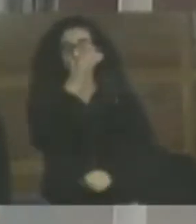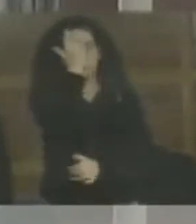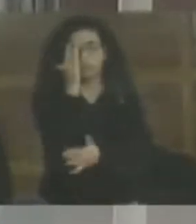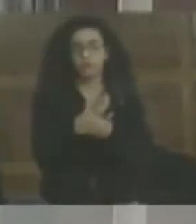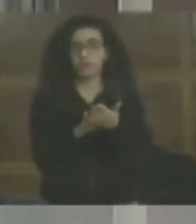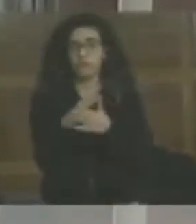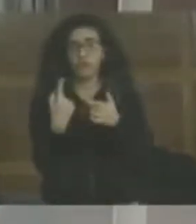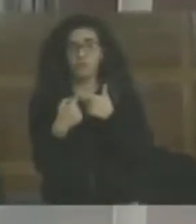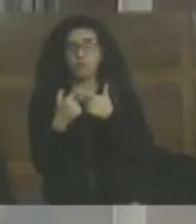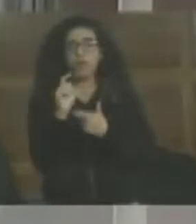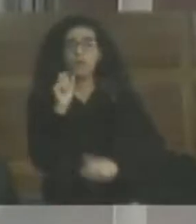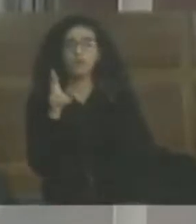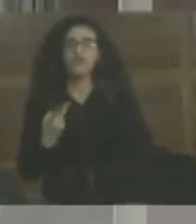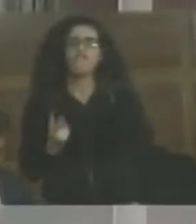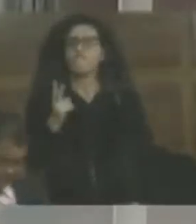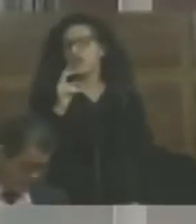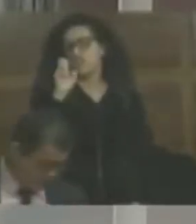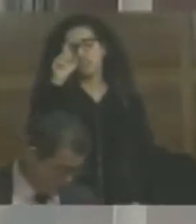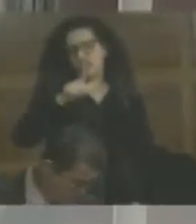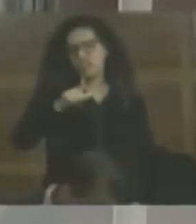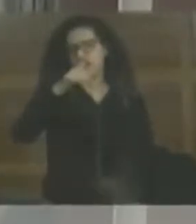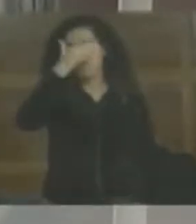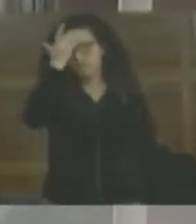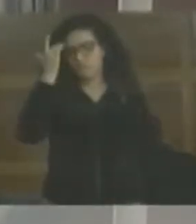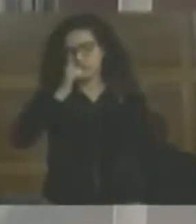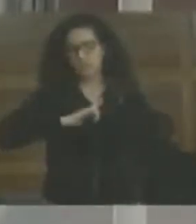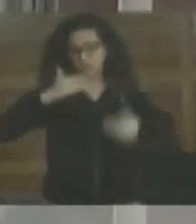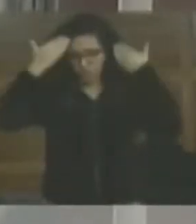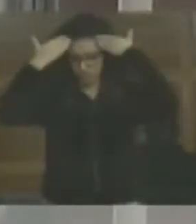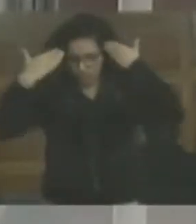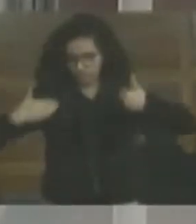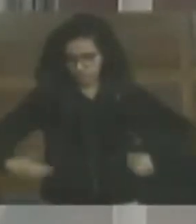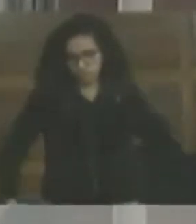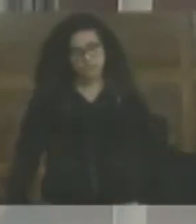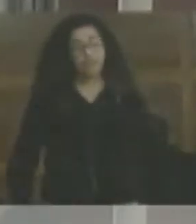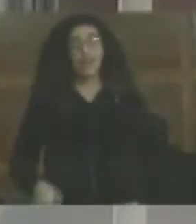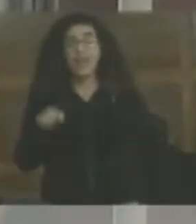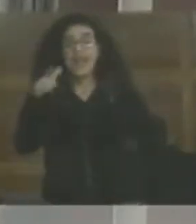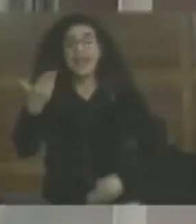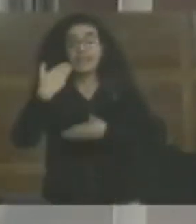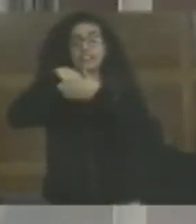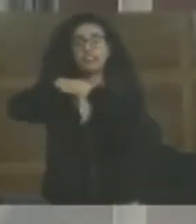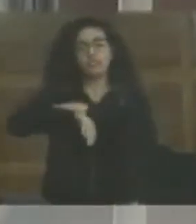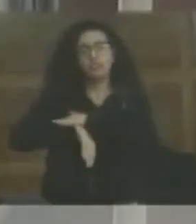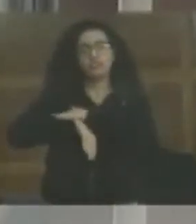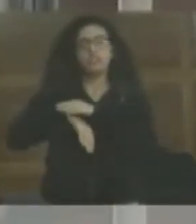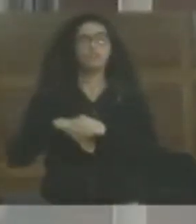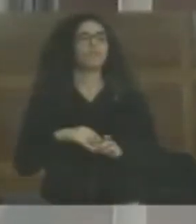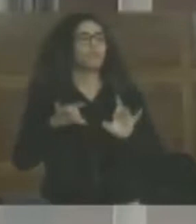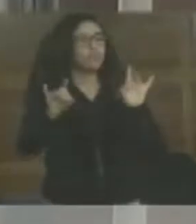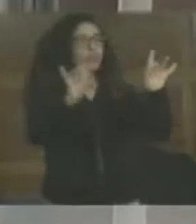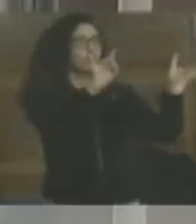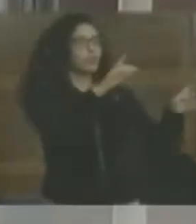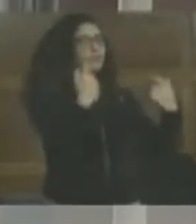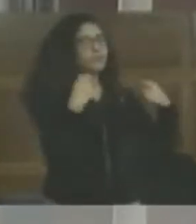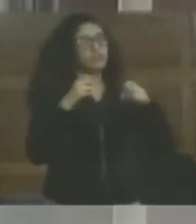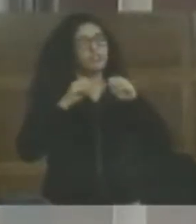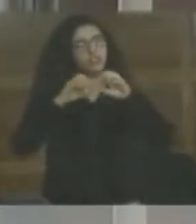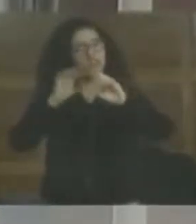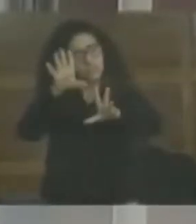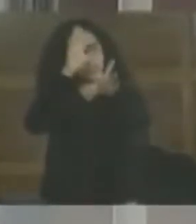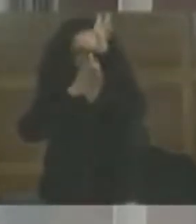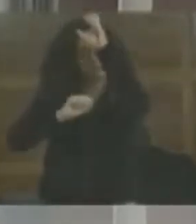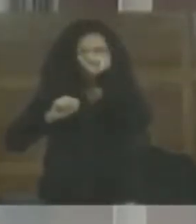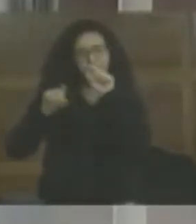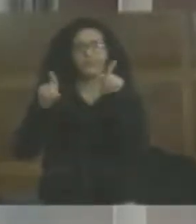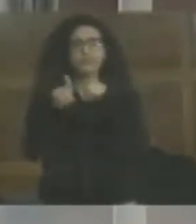o que vale não é o que a pessoa tem por fora, é o que a pessoa tem por dentro. E cada um de nós aqui, a gente tem o que ensinar e o que aprender. E só